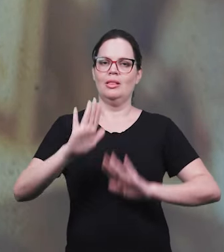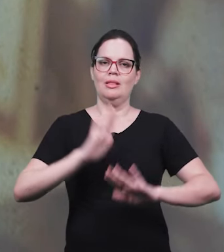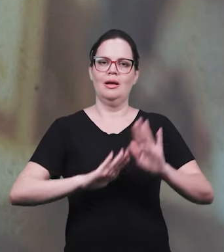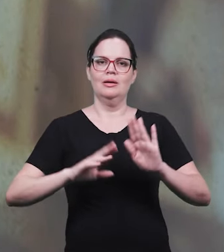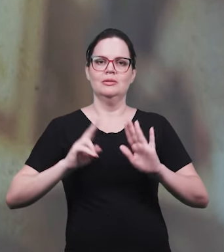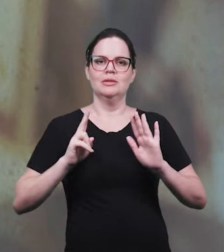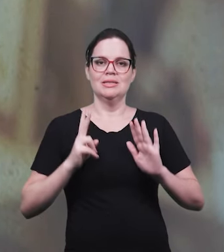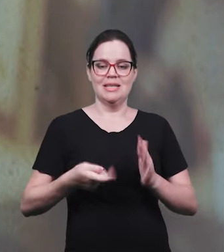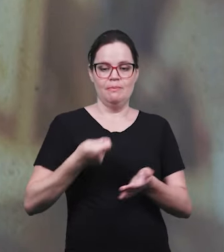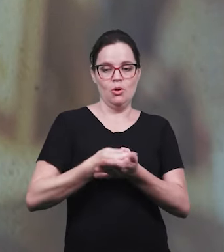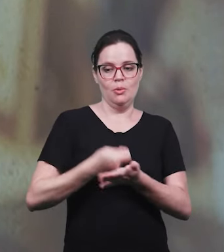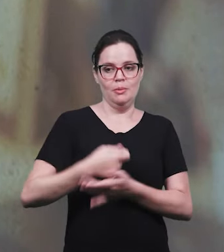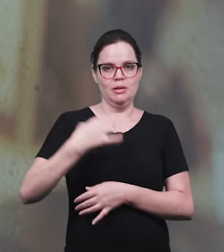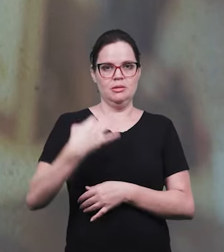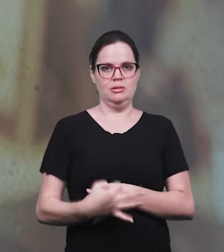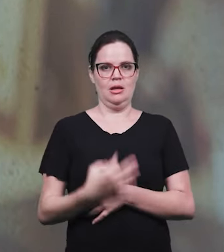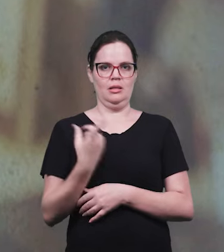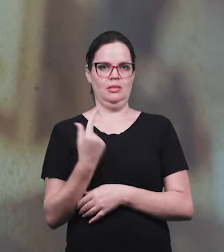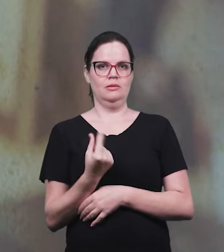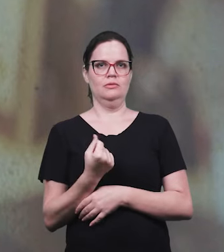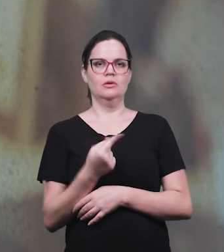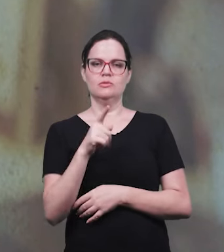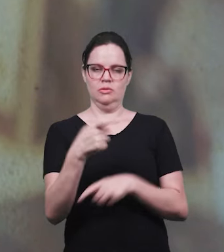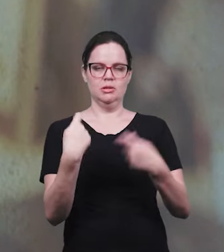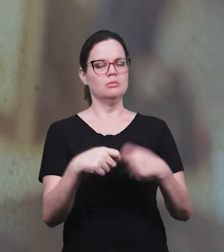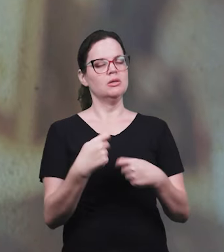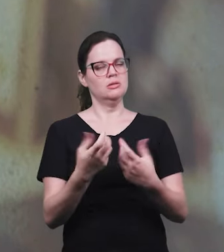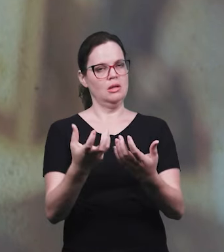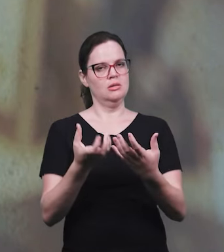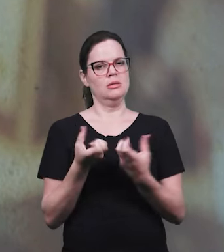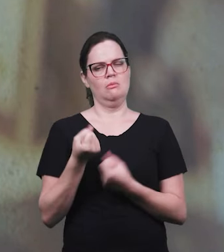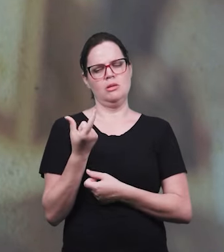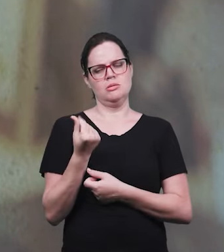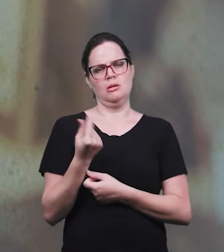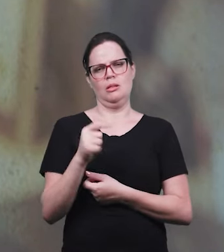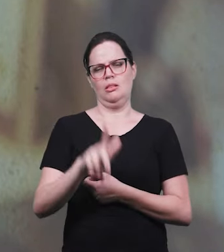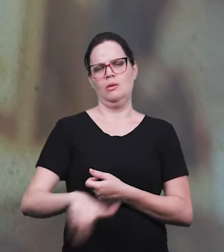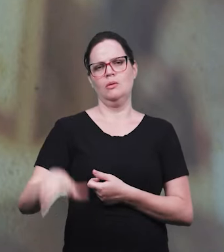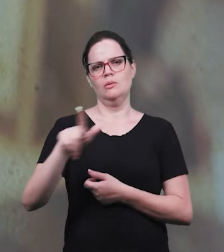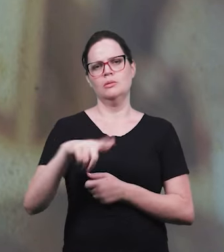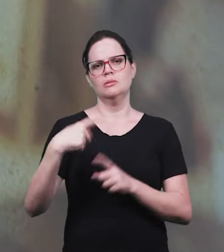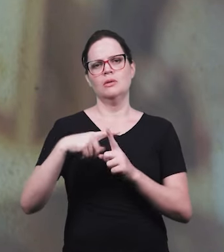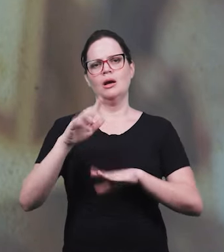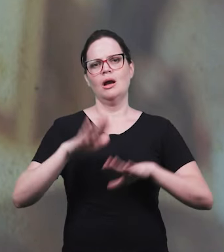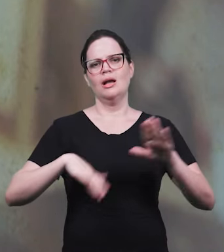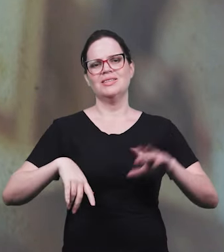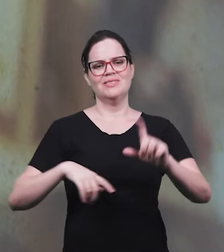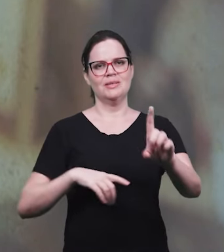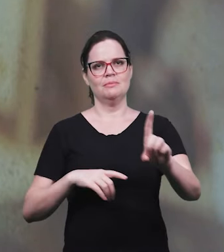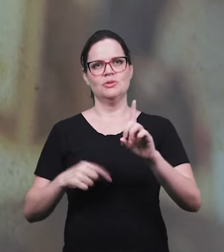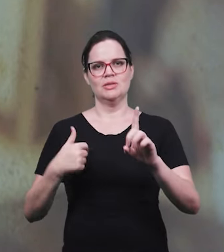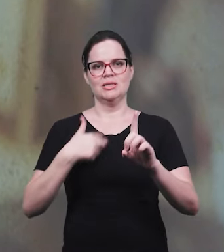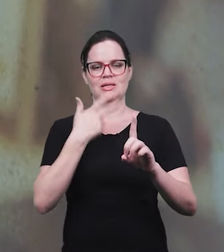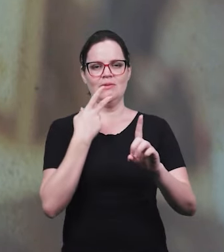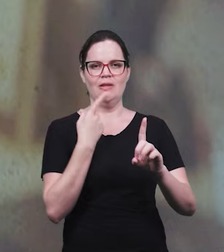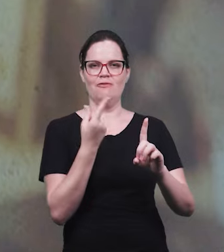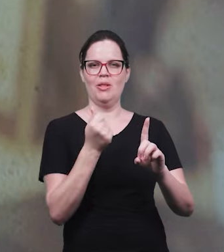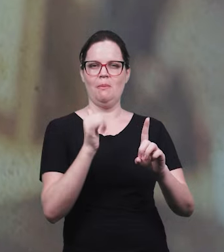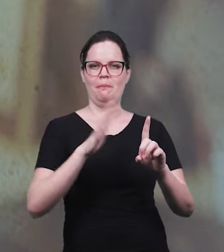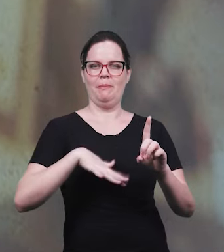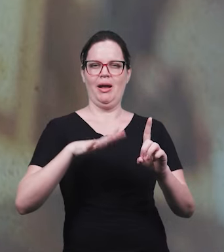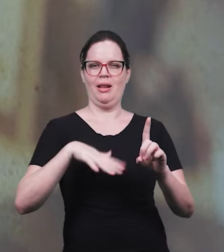se cobrar da forma correta. Você precisa ser remunerado, porque muitas vezes o cliente, você cobra um valor muito